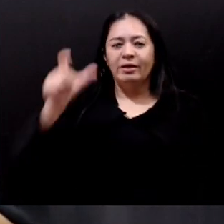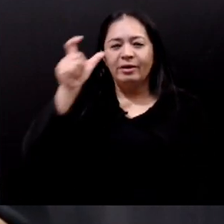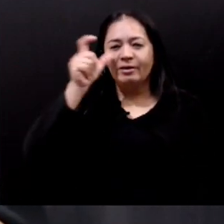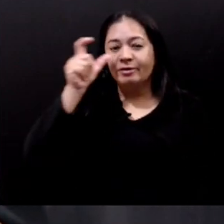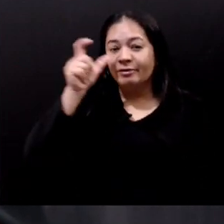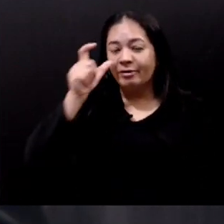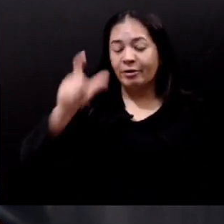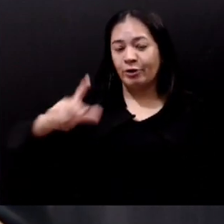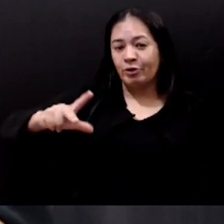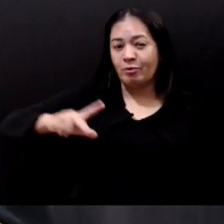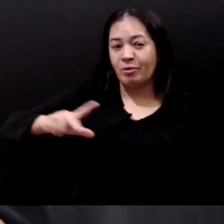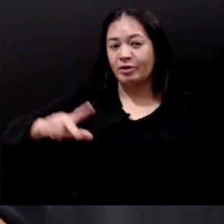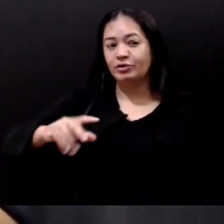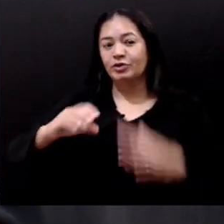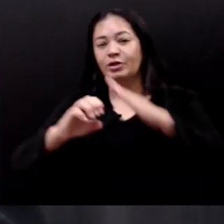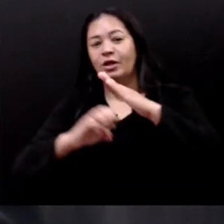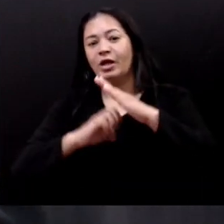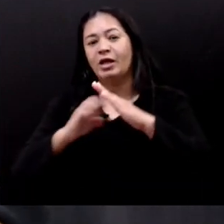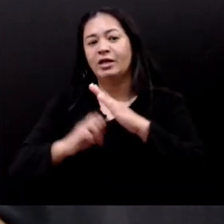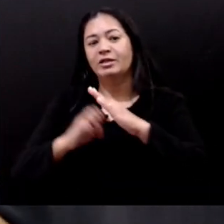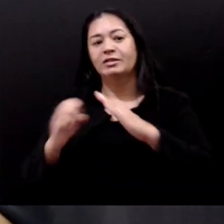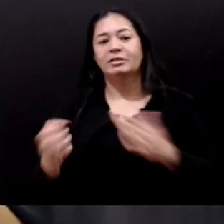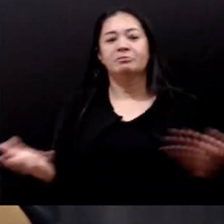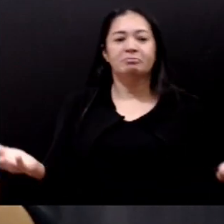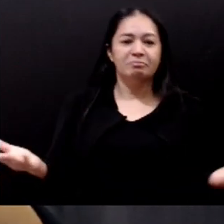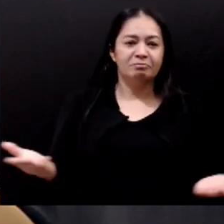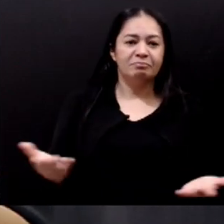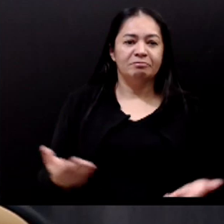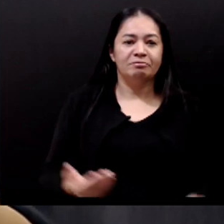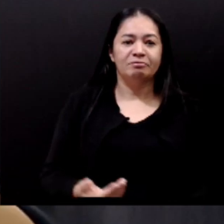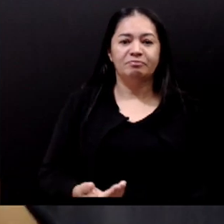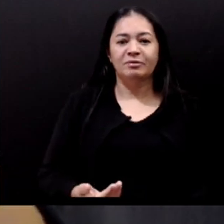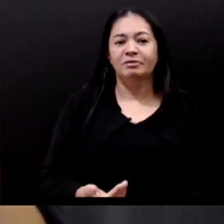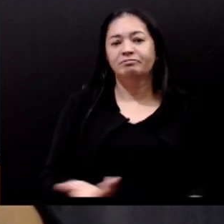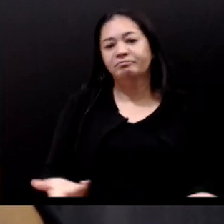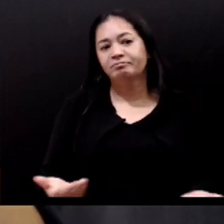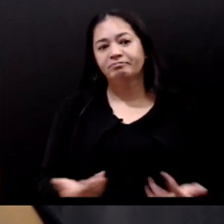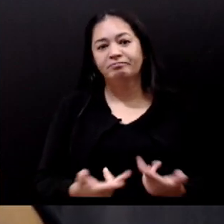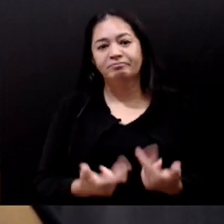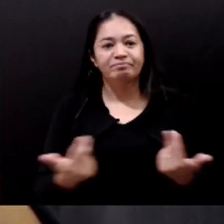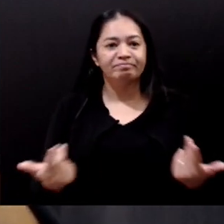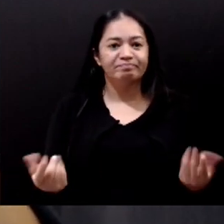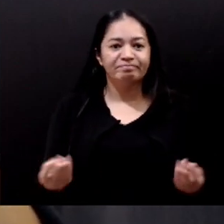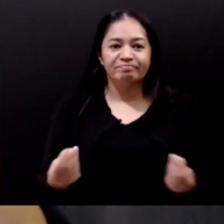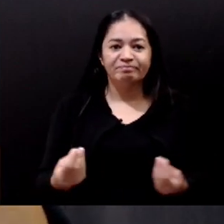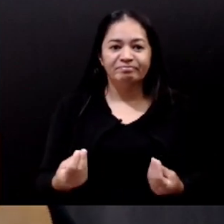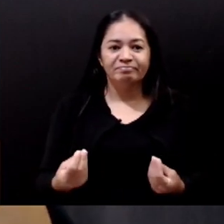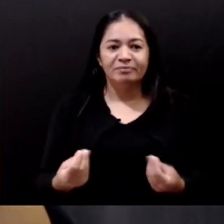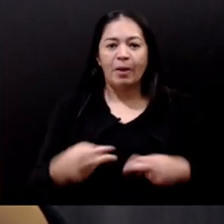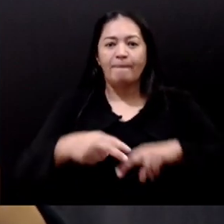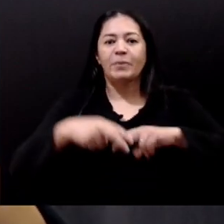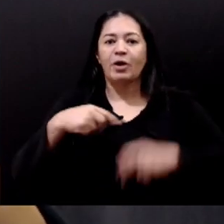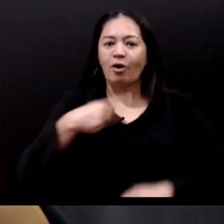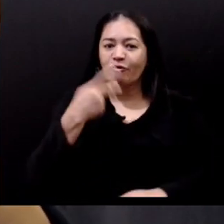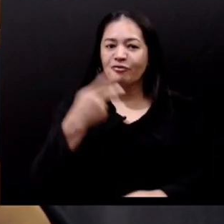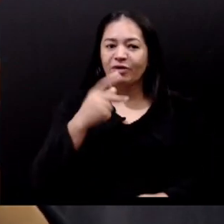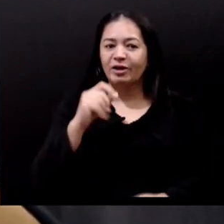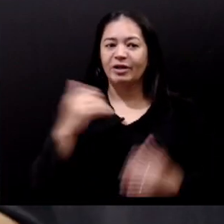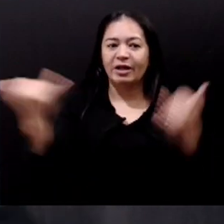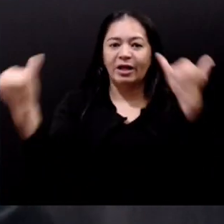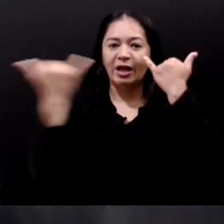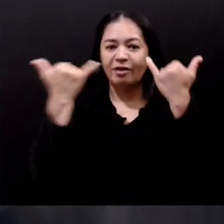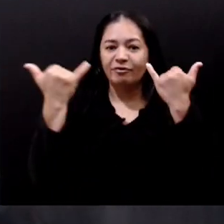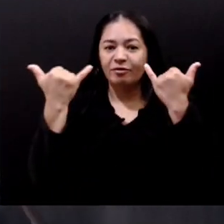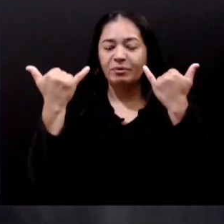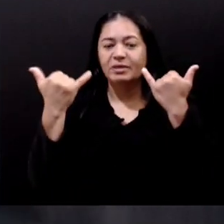de suplementação, de alimentos funcionais. Então, é por isso que eu falo, tem a informação e também tem a desinformação que